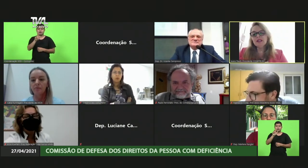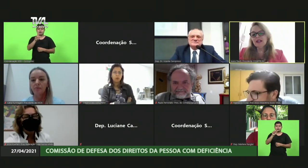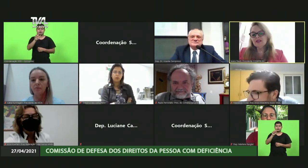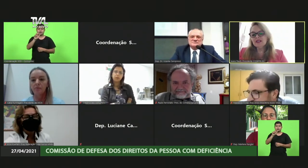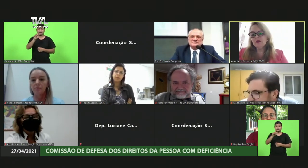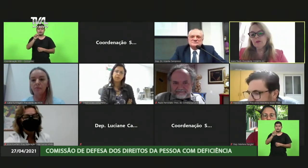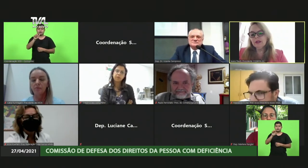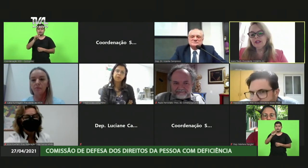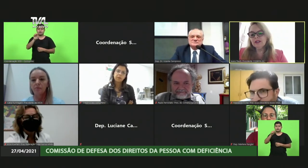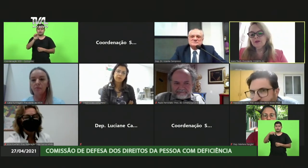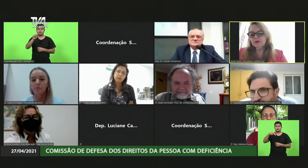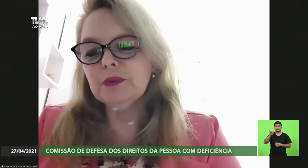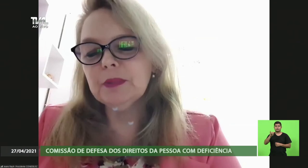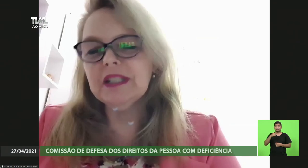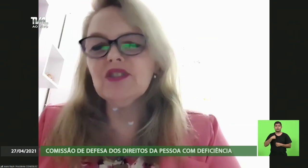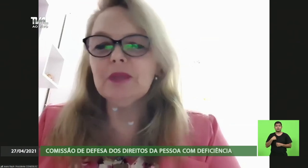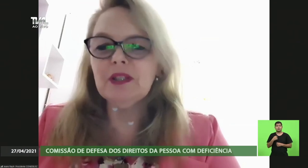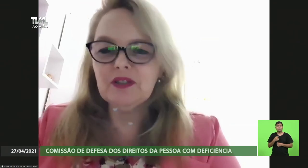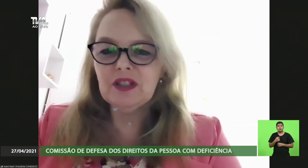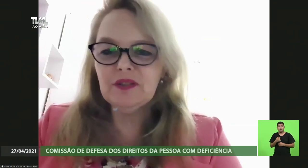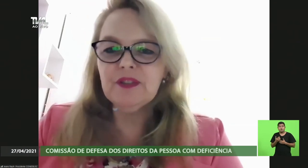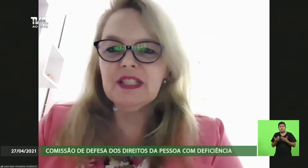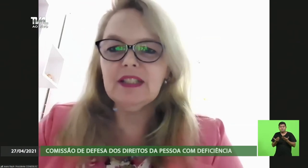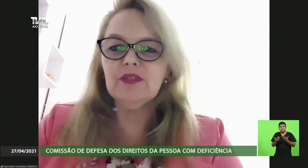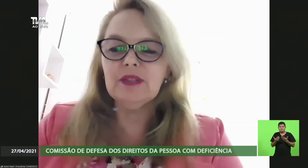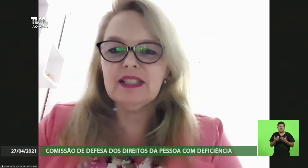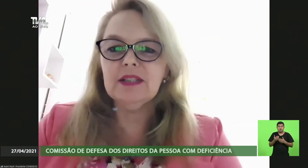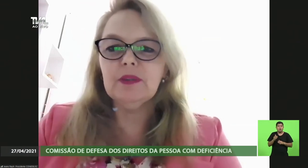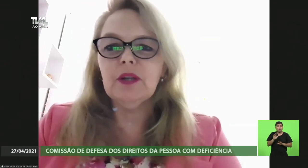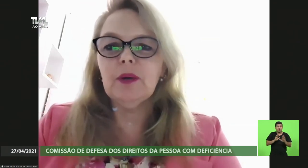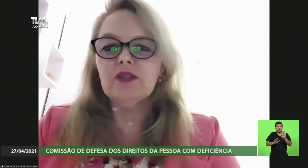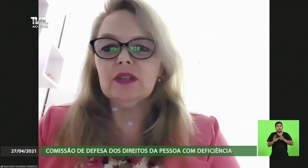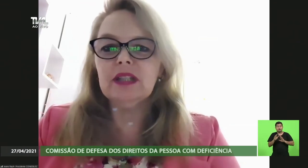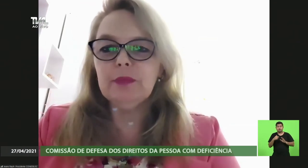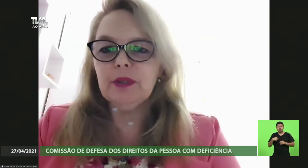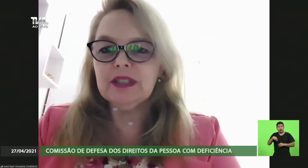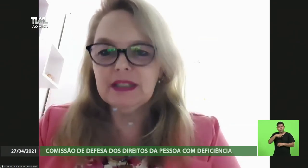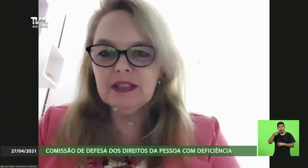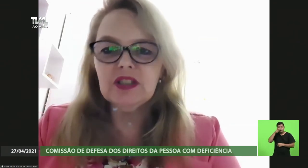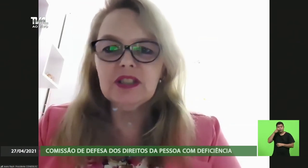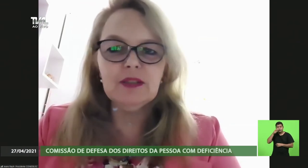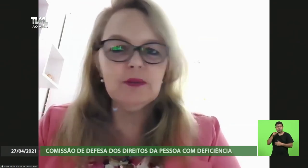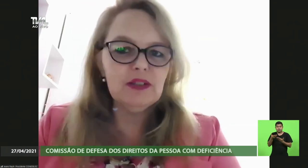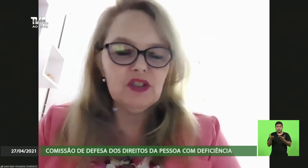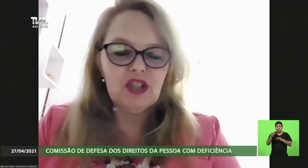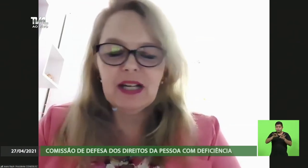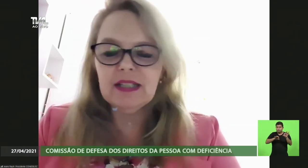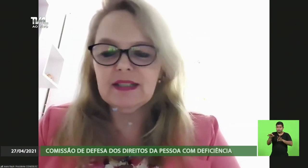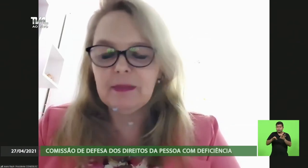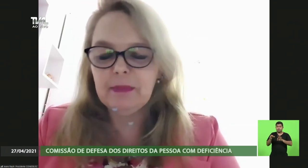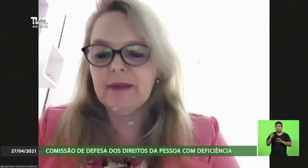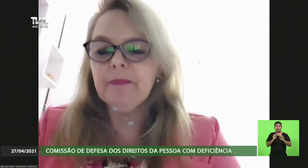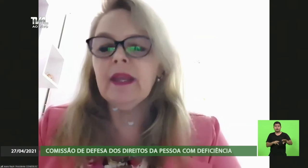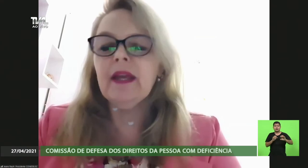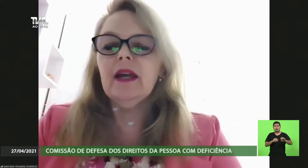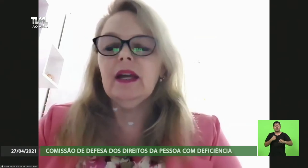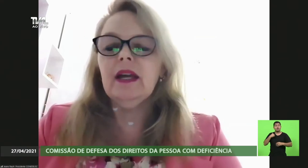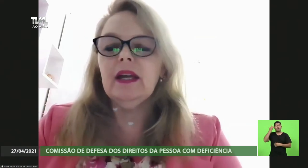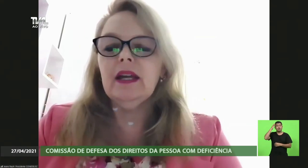um cuidado, assim, acompanhando o planejamento que a gente vem fazendo na educação, que eu acho que é importante a gente não deixar